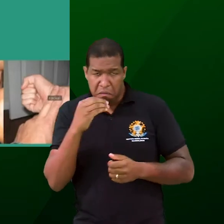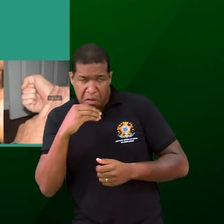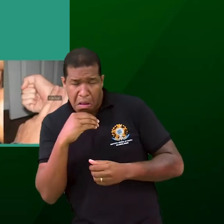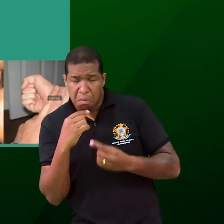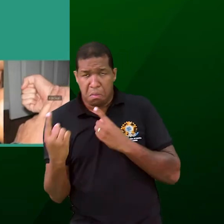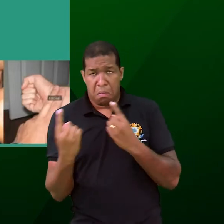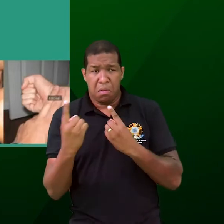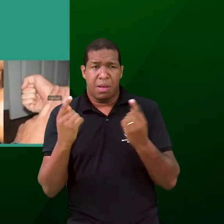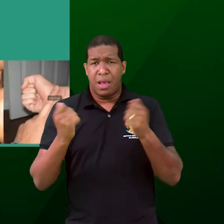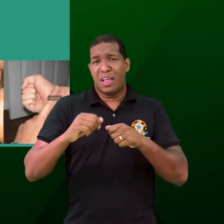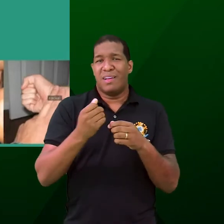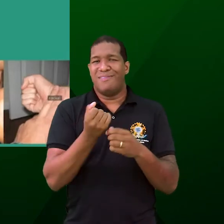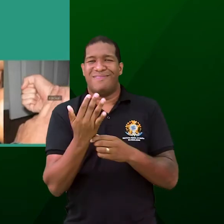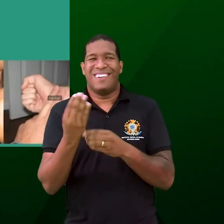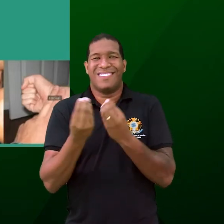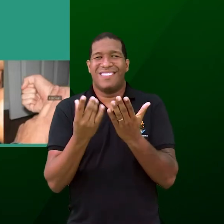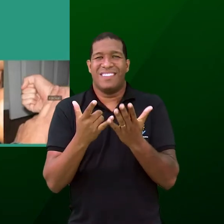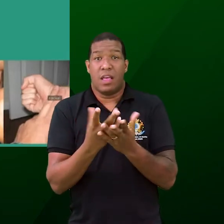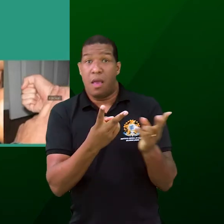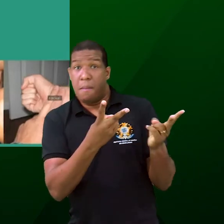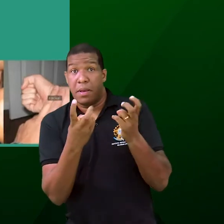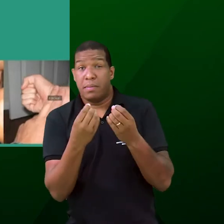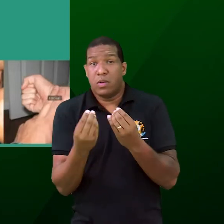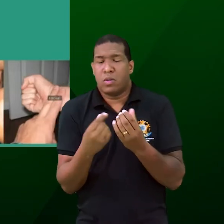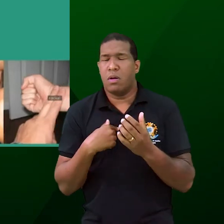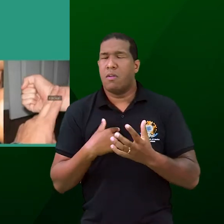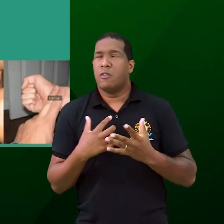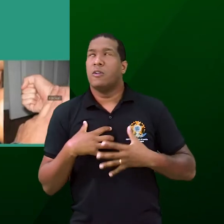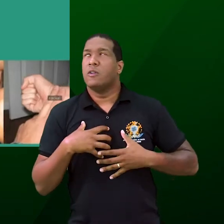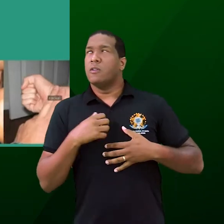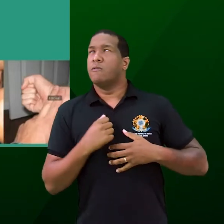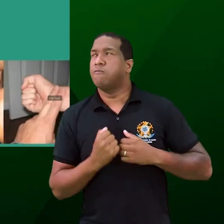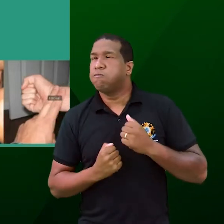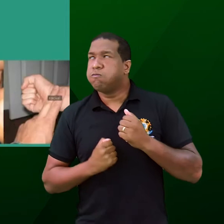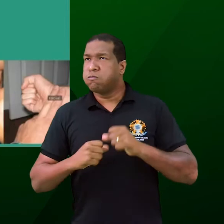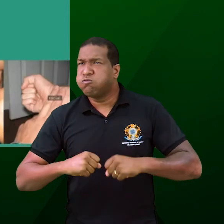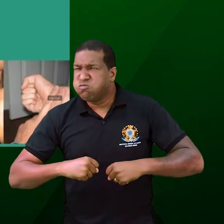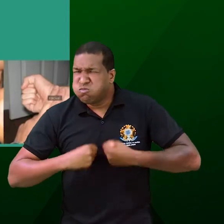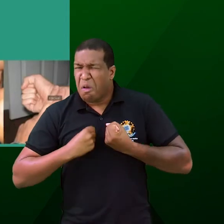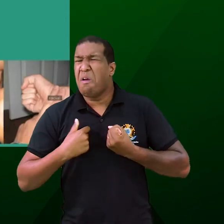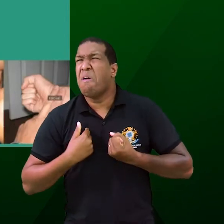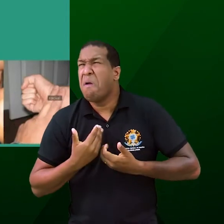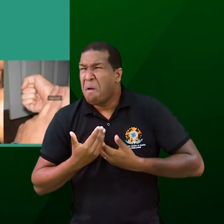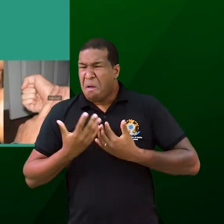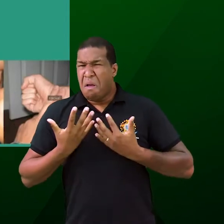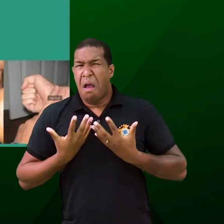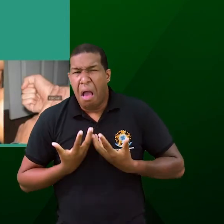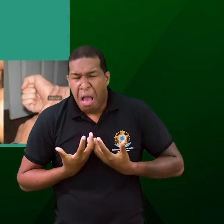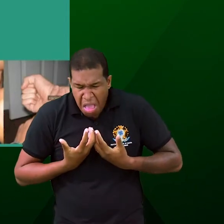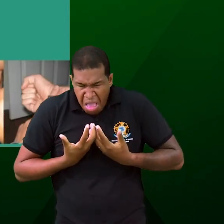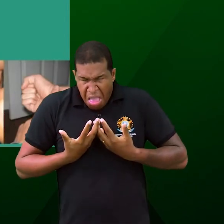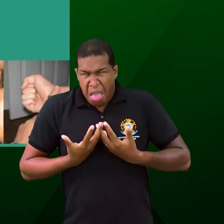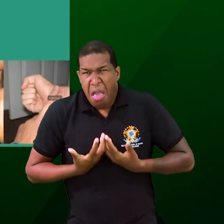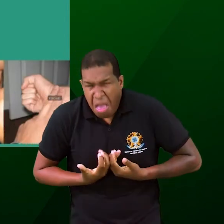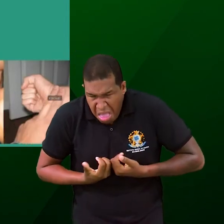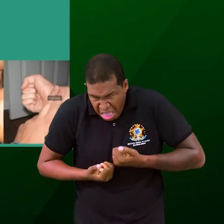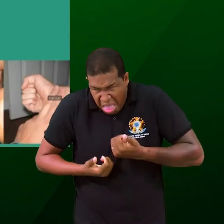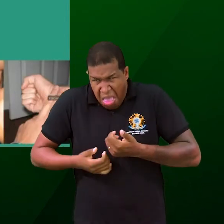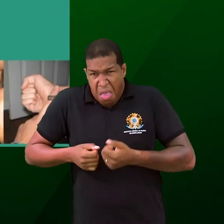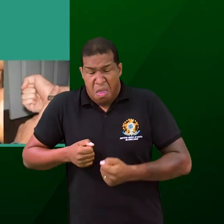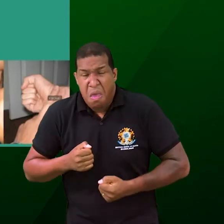geral, existem outras fórmulas, tá, pessoal? Vocês podem procurar aí. Eu adotei essa para ficar mais fácil o